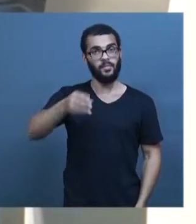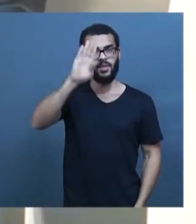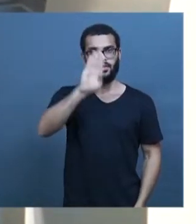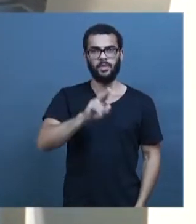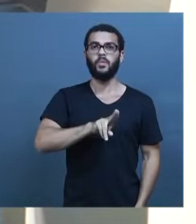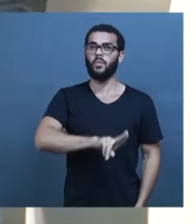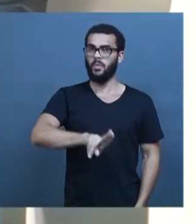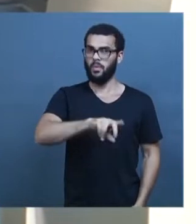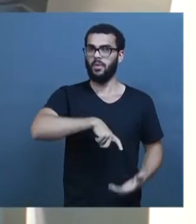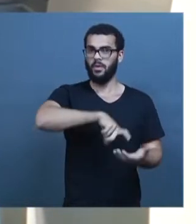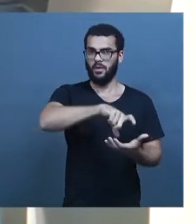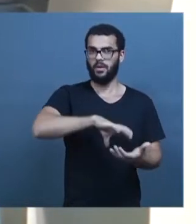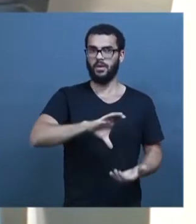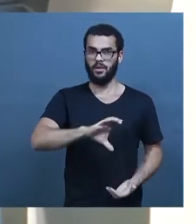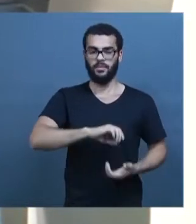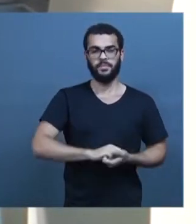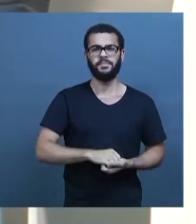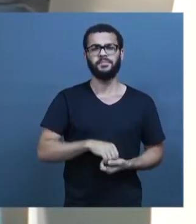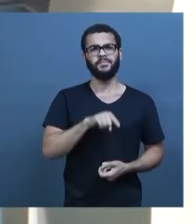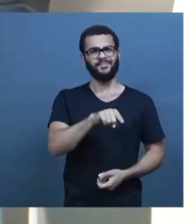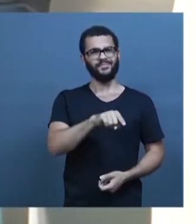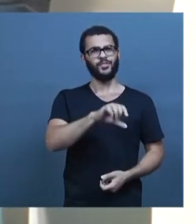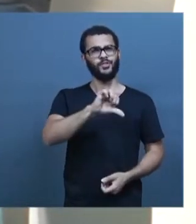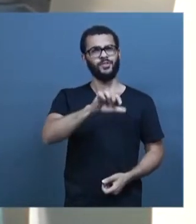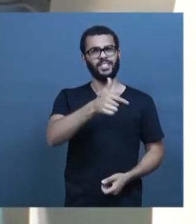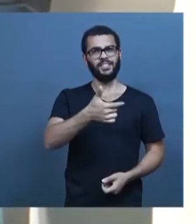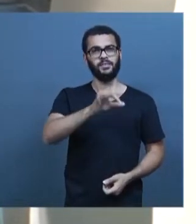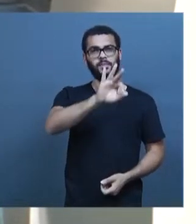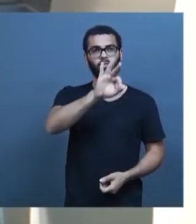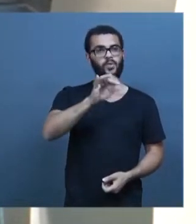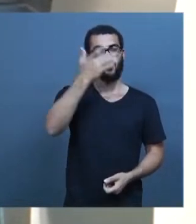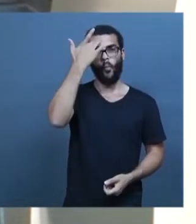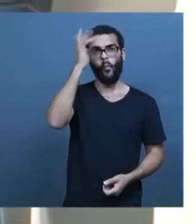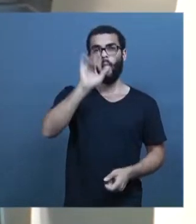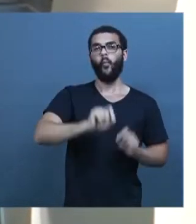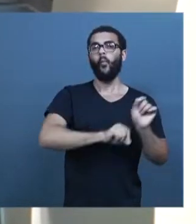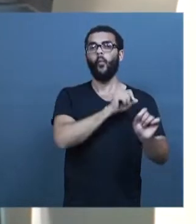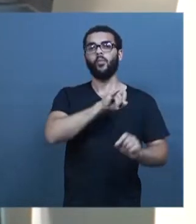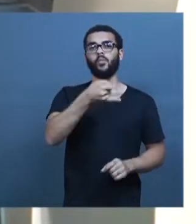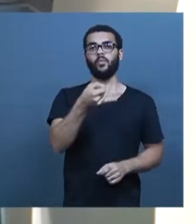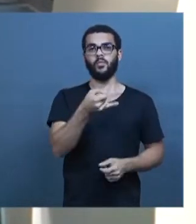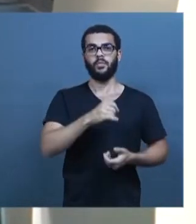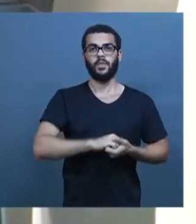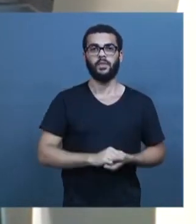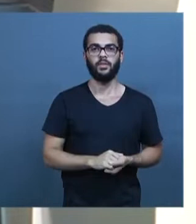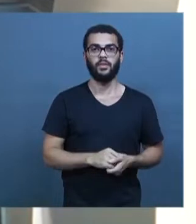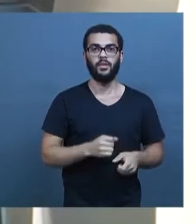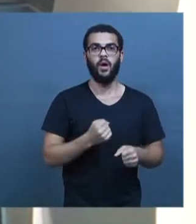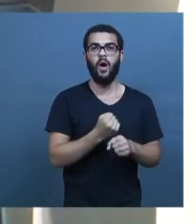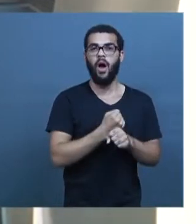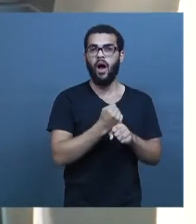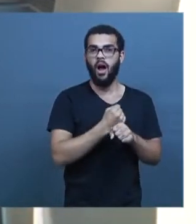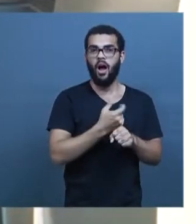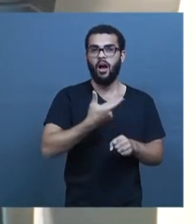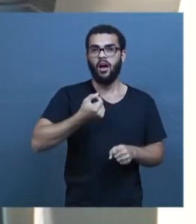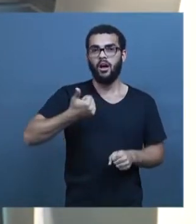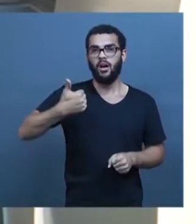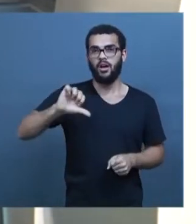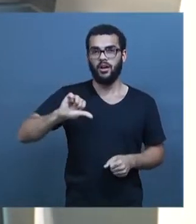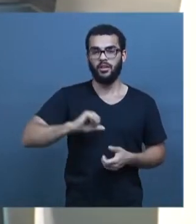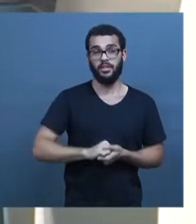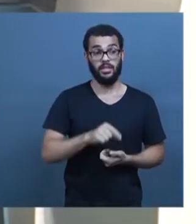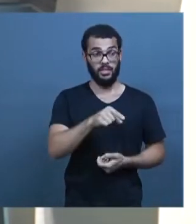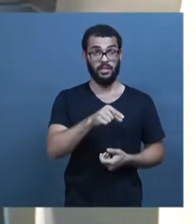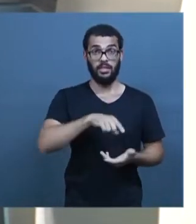Desses, 96% não conhecem a taxa de juros. Mesmo assim, em 2018, cartões como esse foram responsáveis por movimentar mais